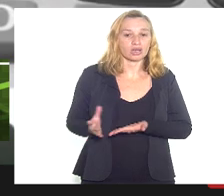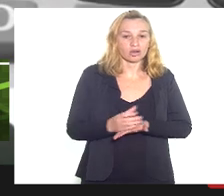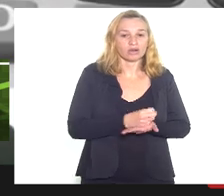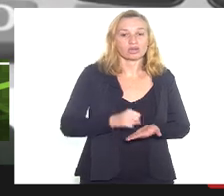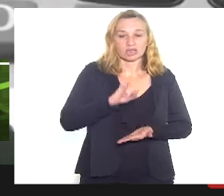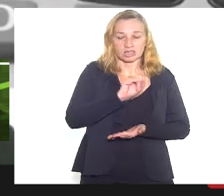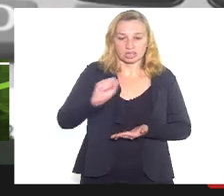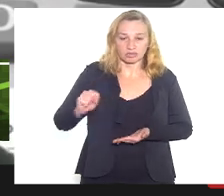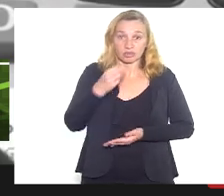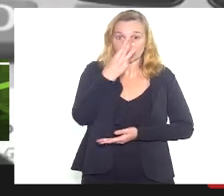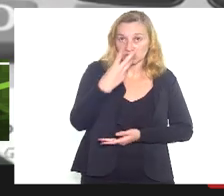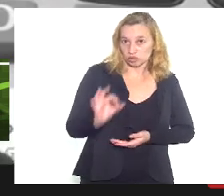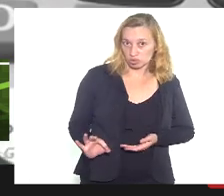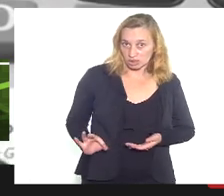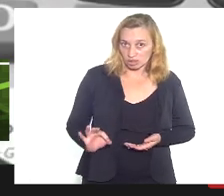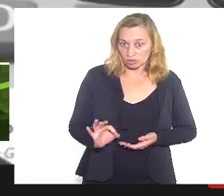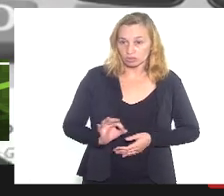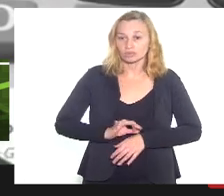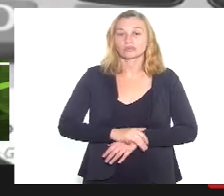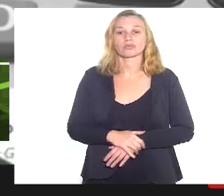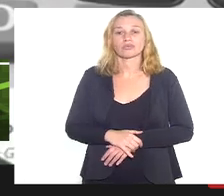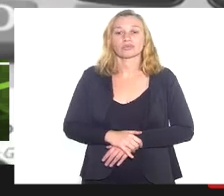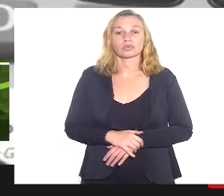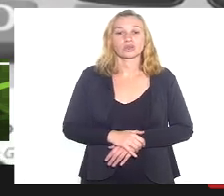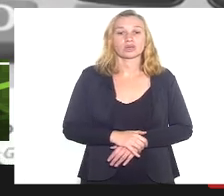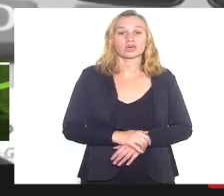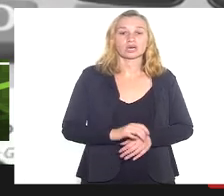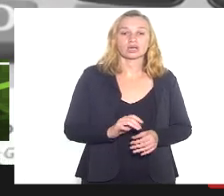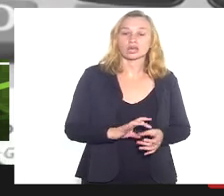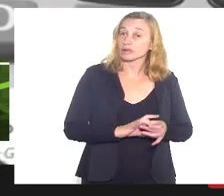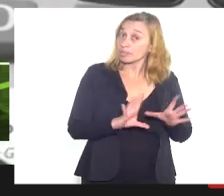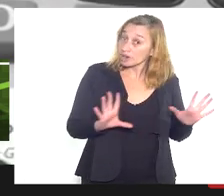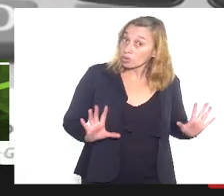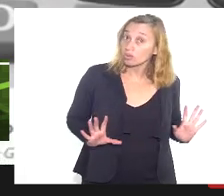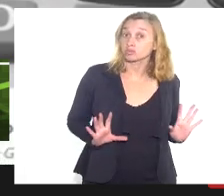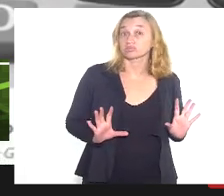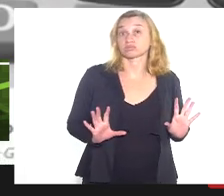2018, ICMS a 3%. E abriu mão, né, de